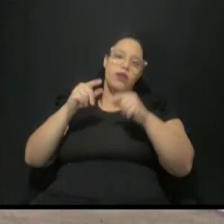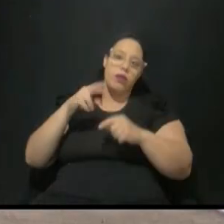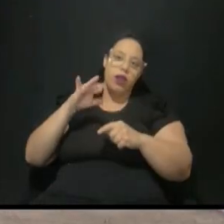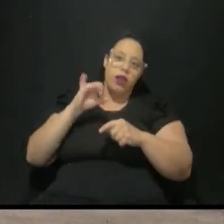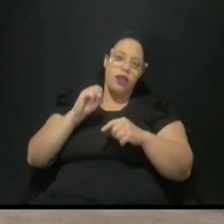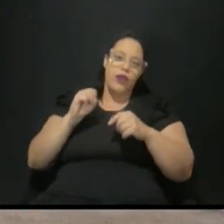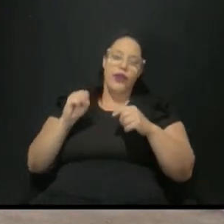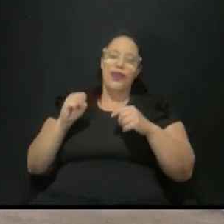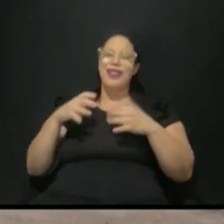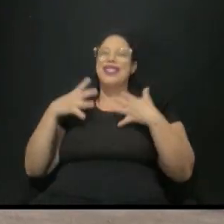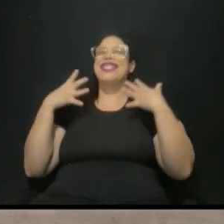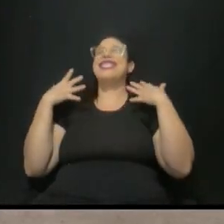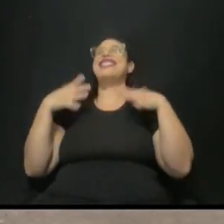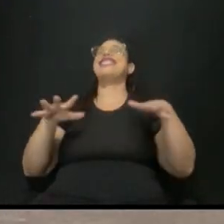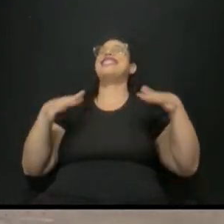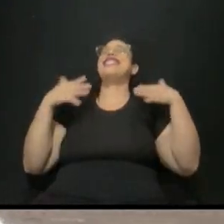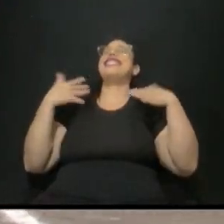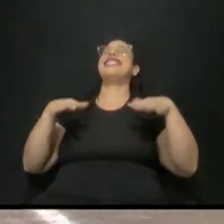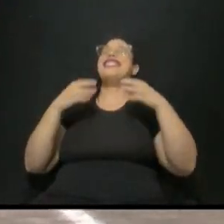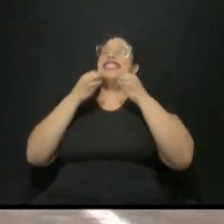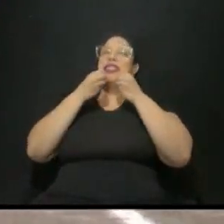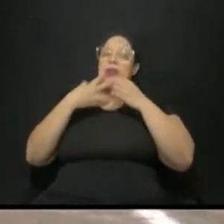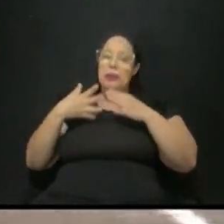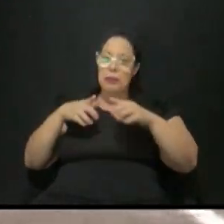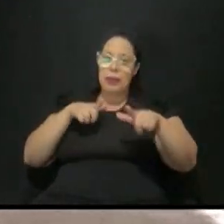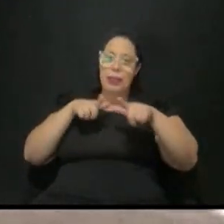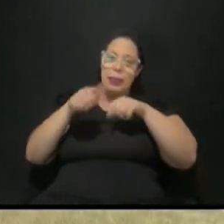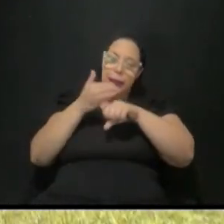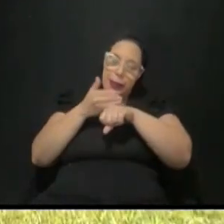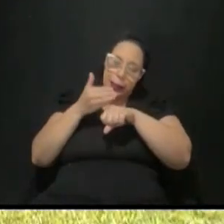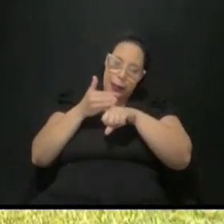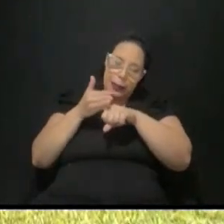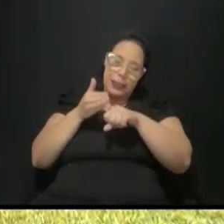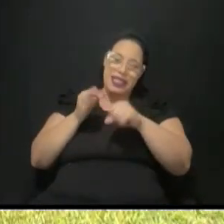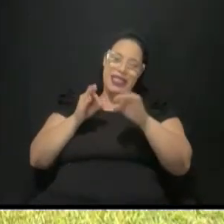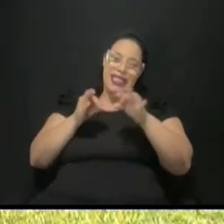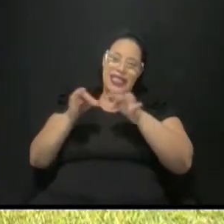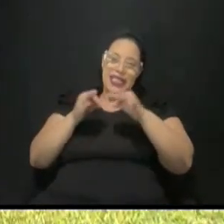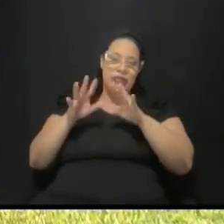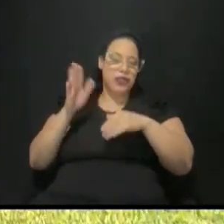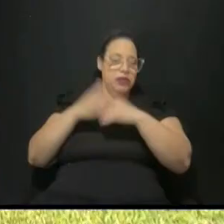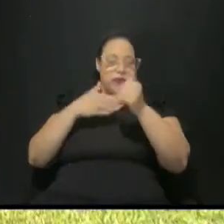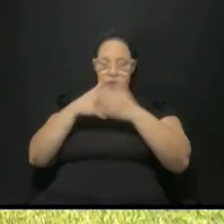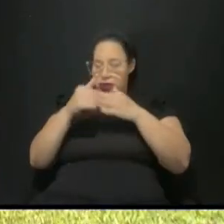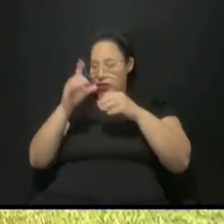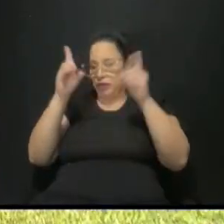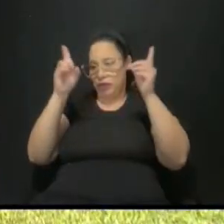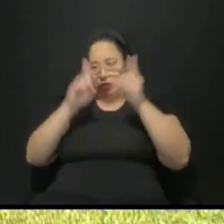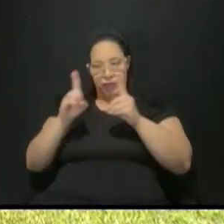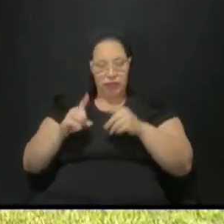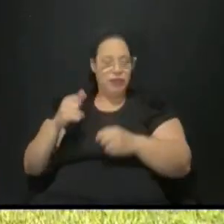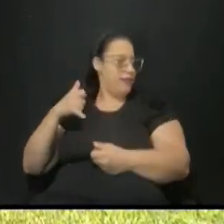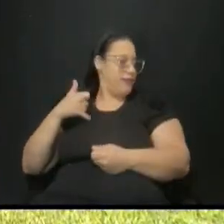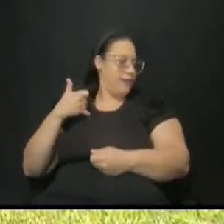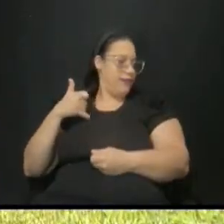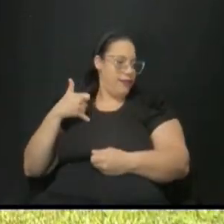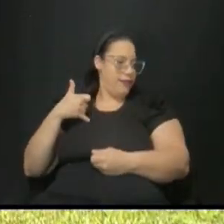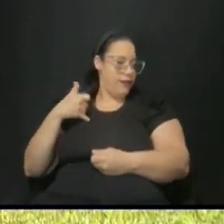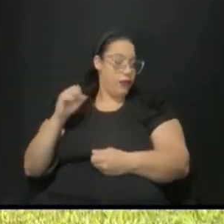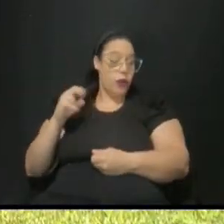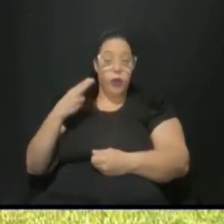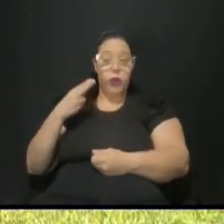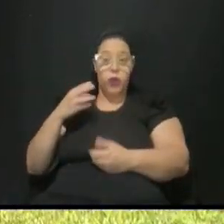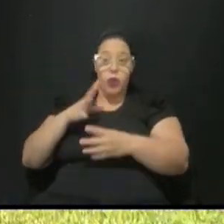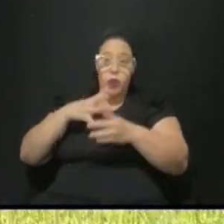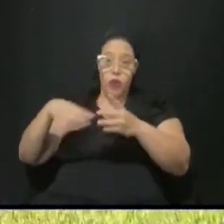mas muito bem preparado para atender todo mundo, independente da deficiência, independente da idade ou até de repertório motor que